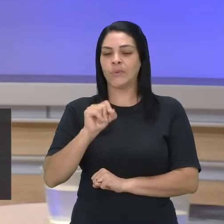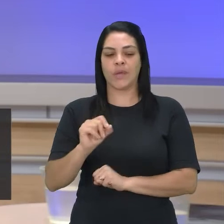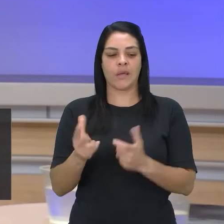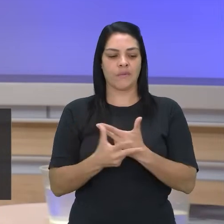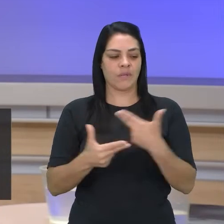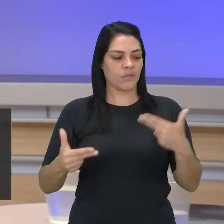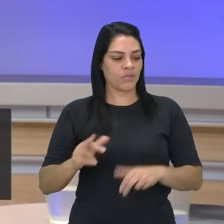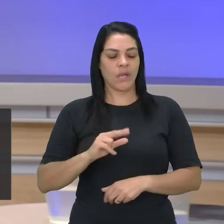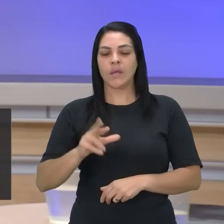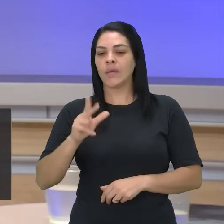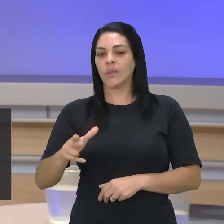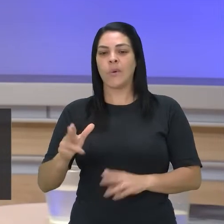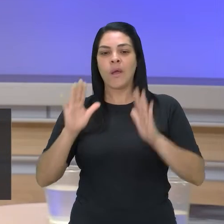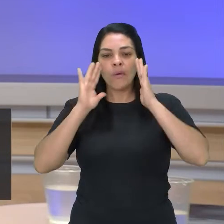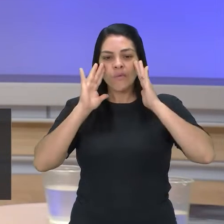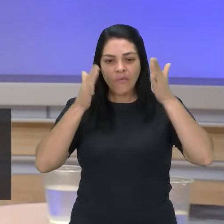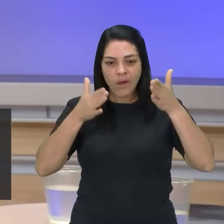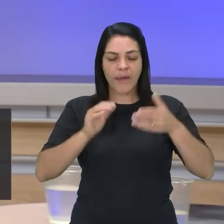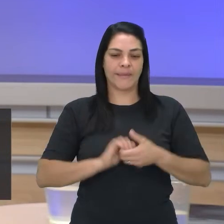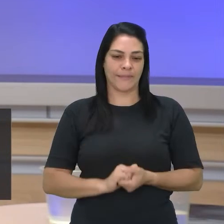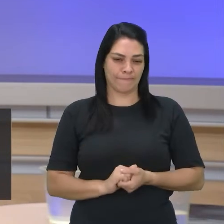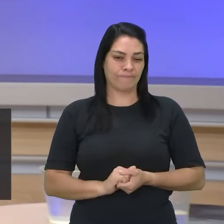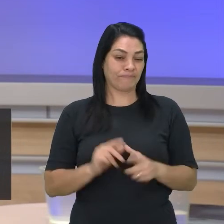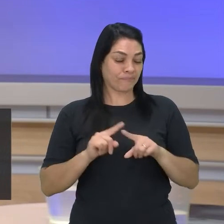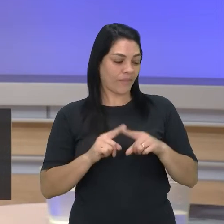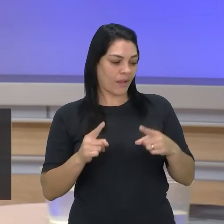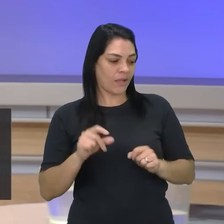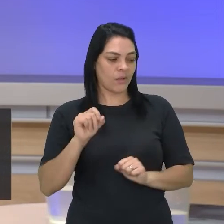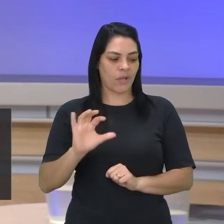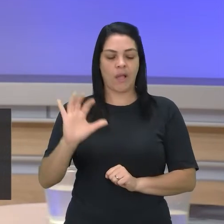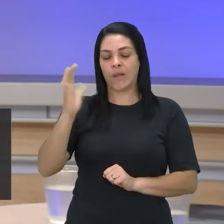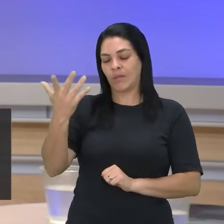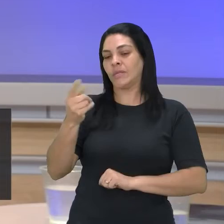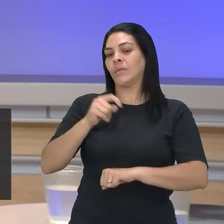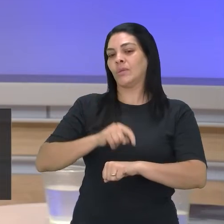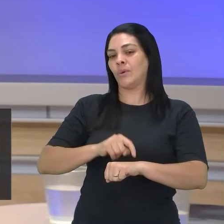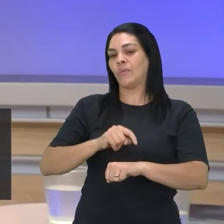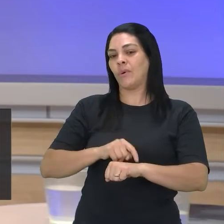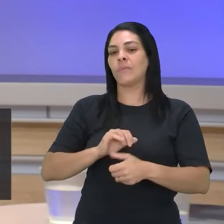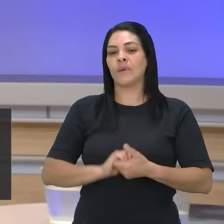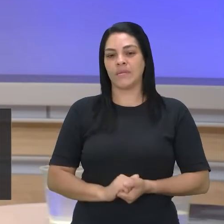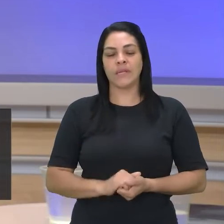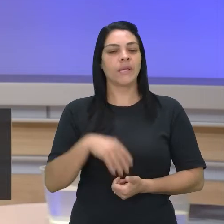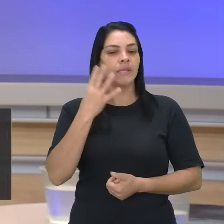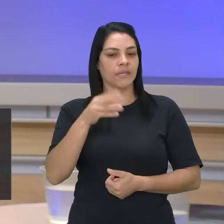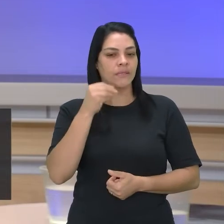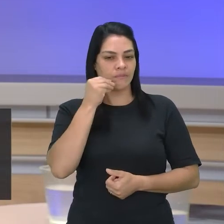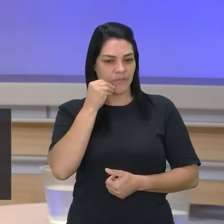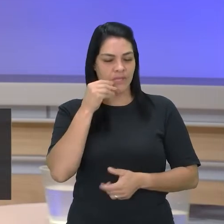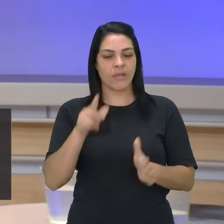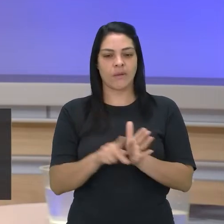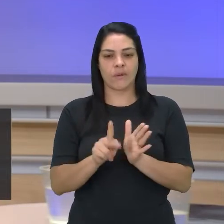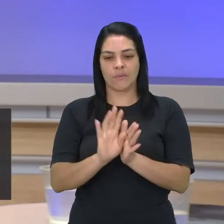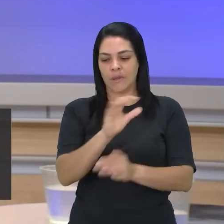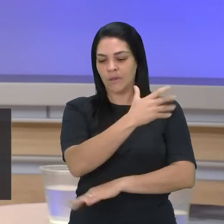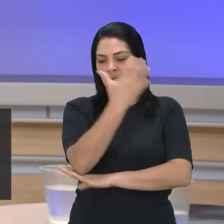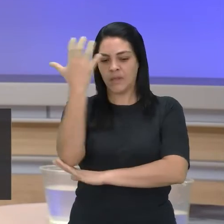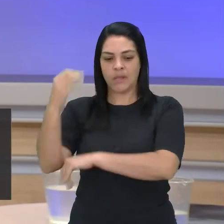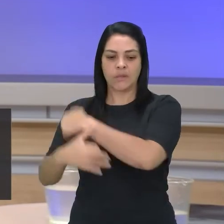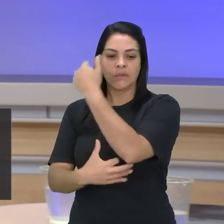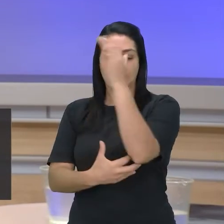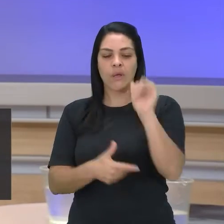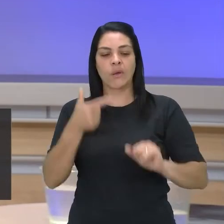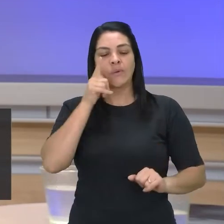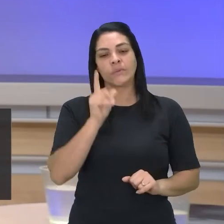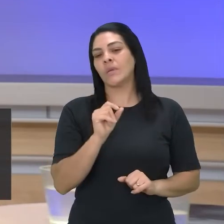não necessariamente são direcionadas, né? E nesses momentos, né, dessa experiência com a natureza, pode emergir